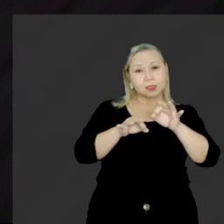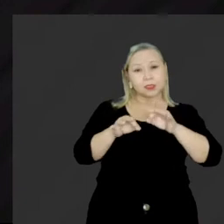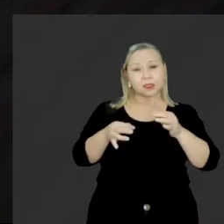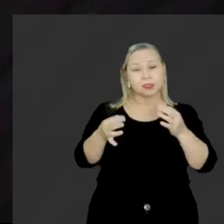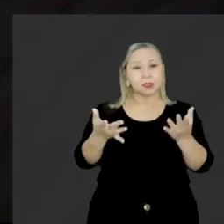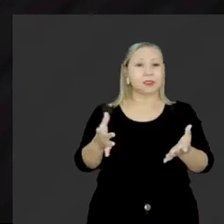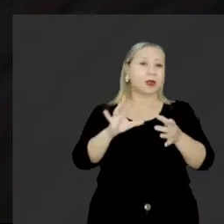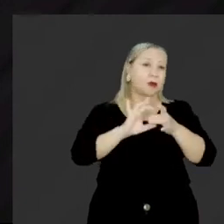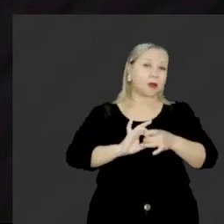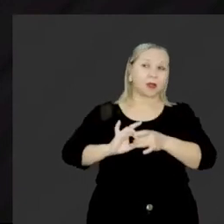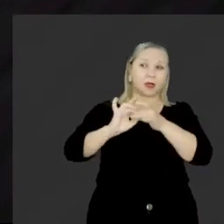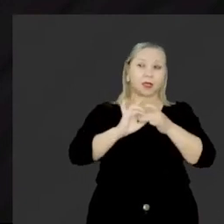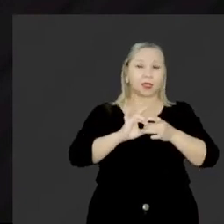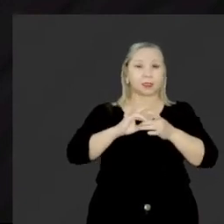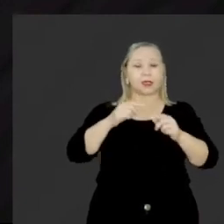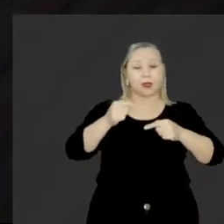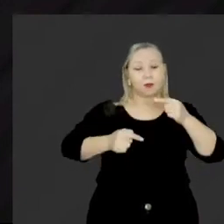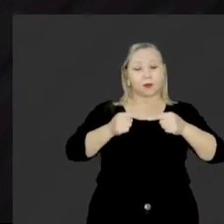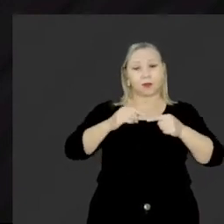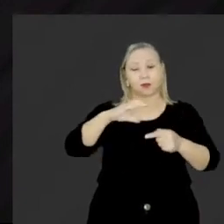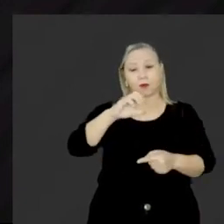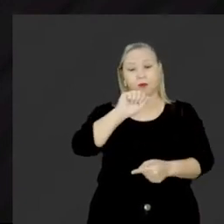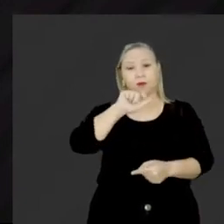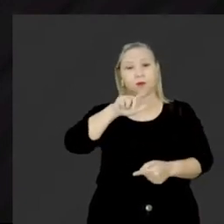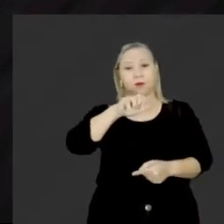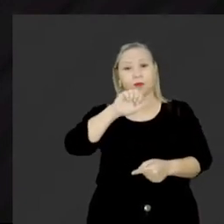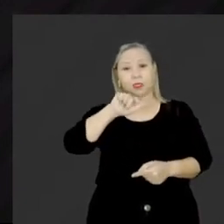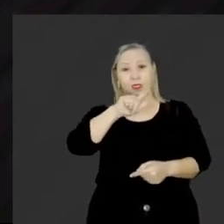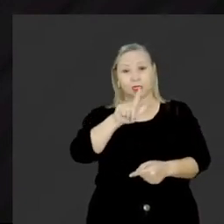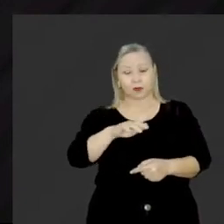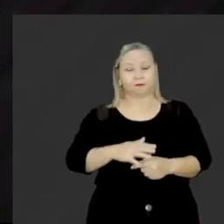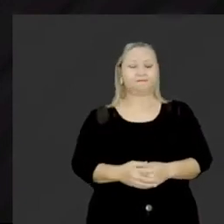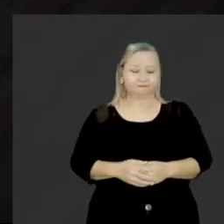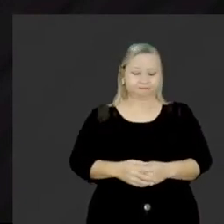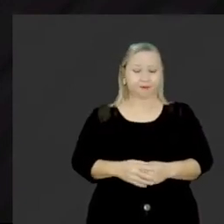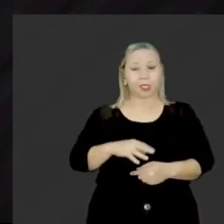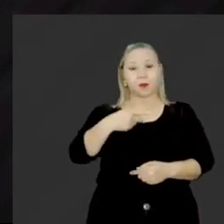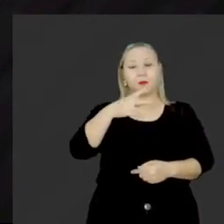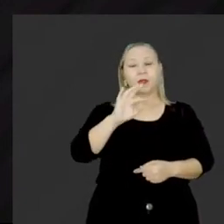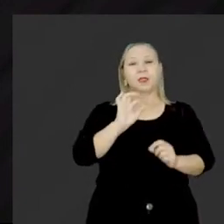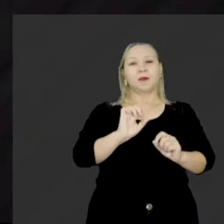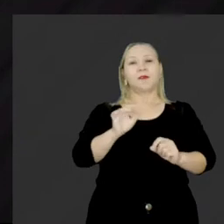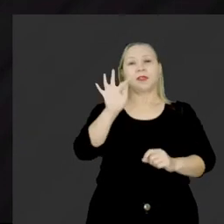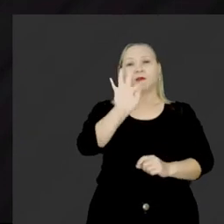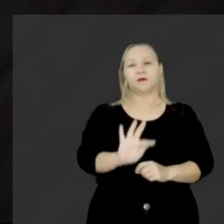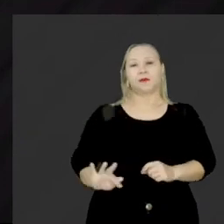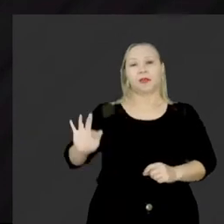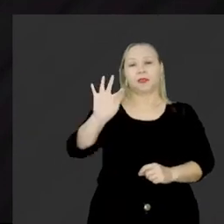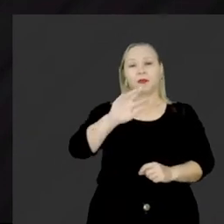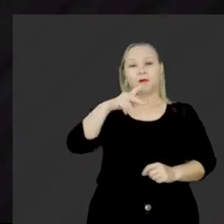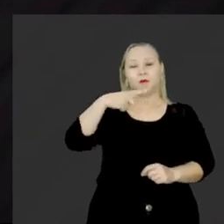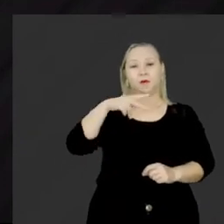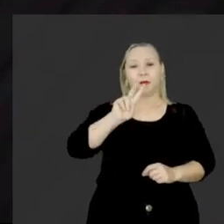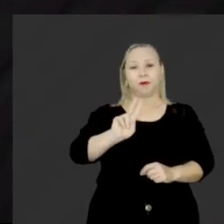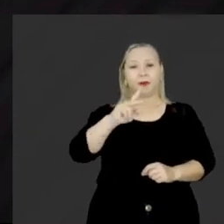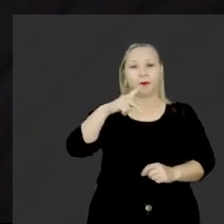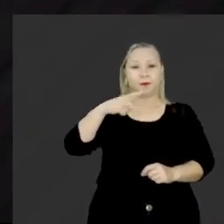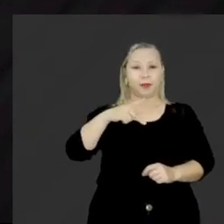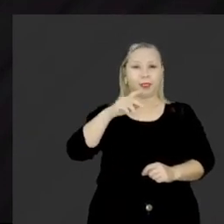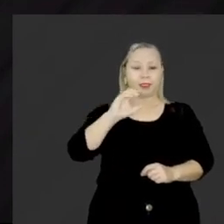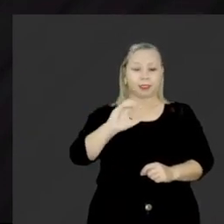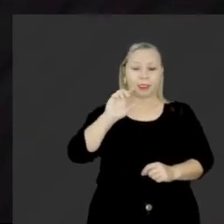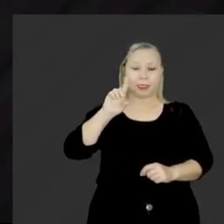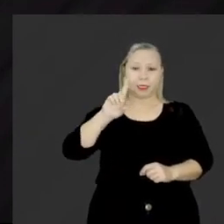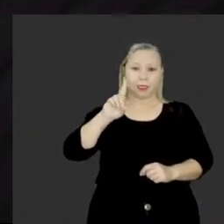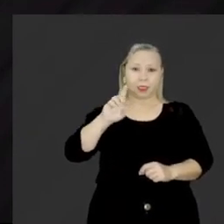na campanha de 2022. Esses são os fatos políticos, ou seja, nós temos agora todo o mês de março e mais a